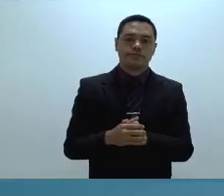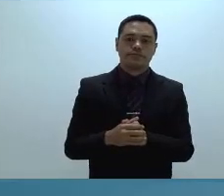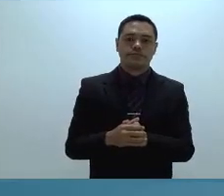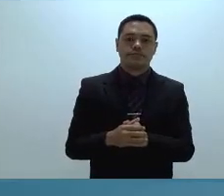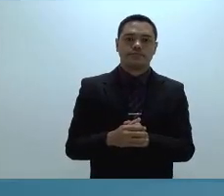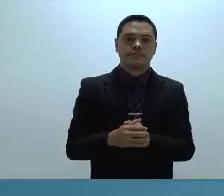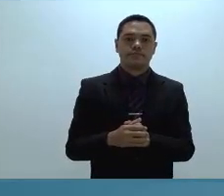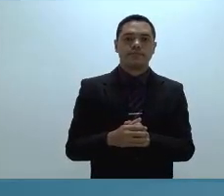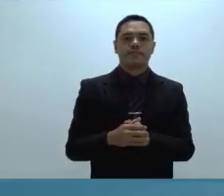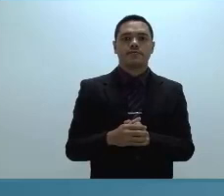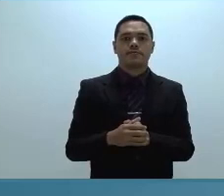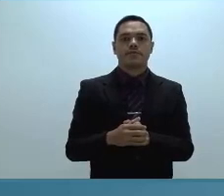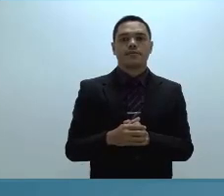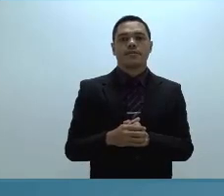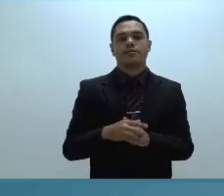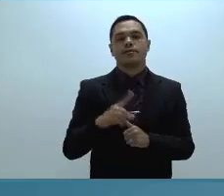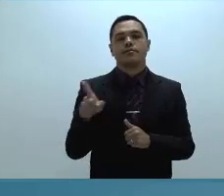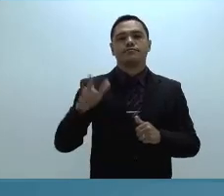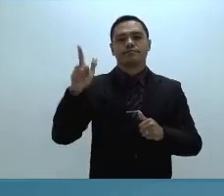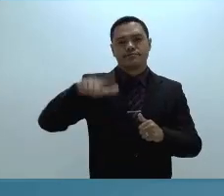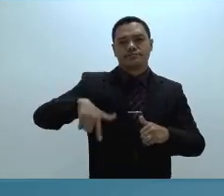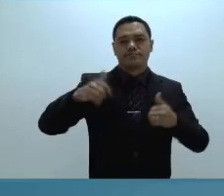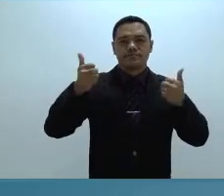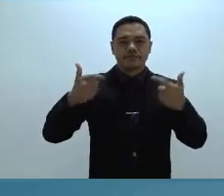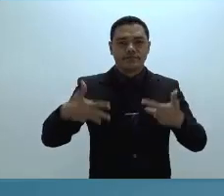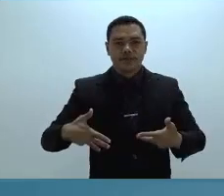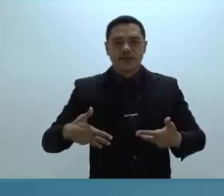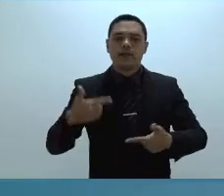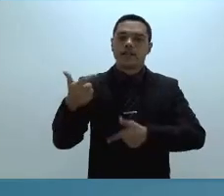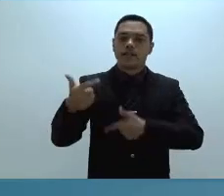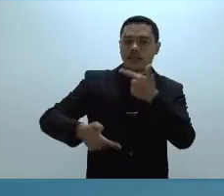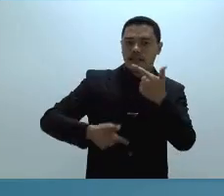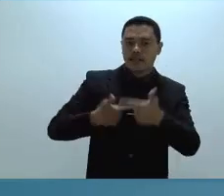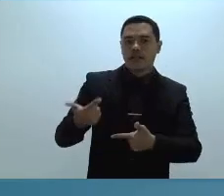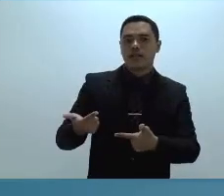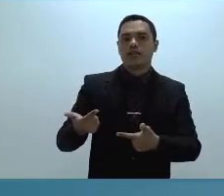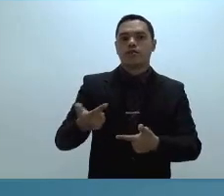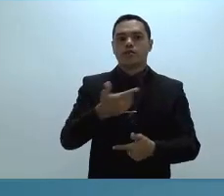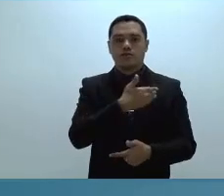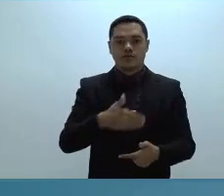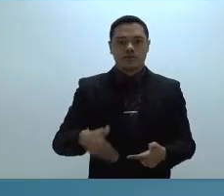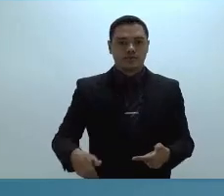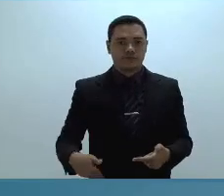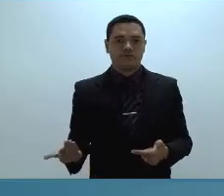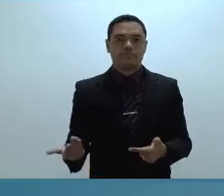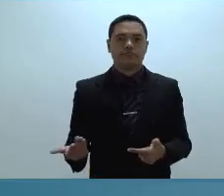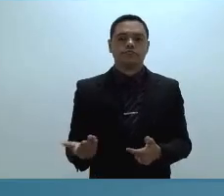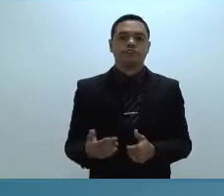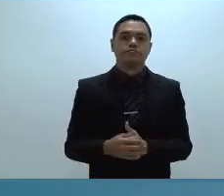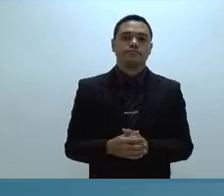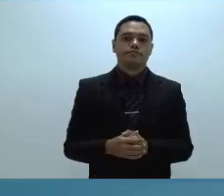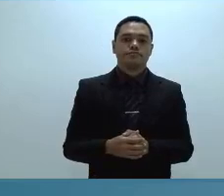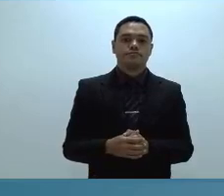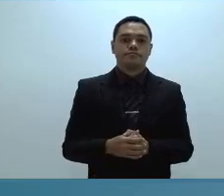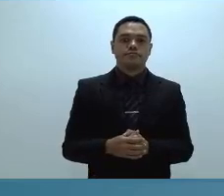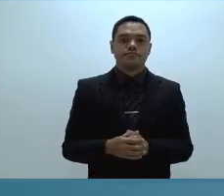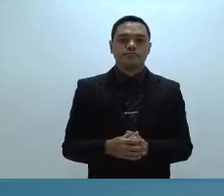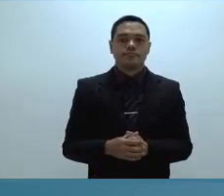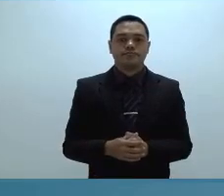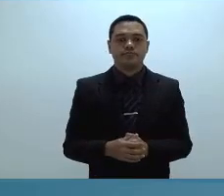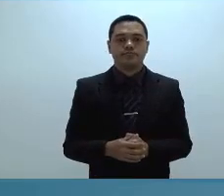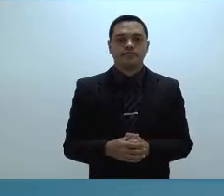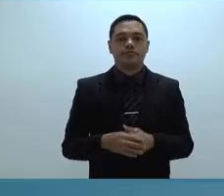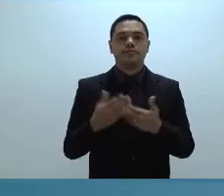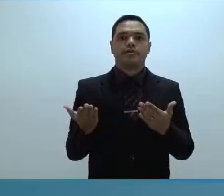dispositivos reportam-se expressamente a serviços públicos, não há alteração do tema central da controvérsia, que trata da suspensão